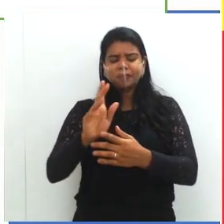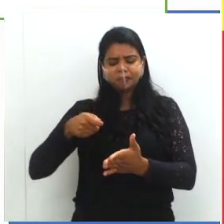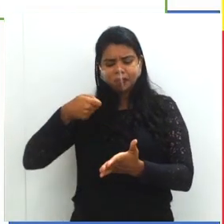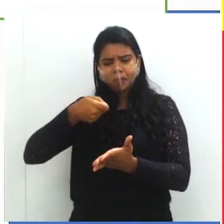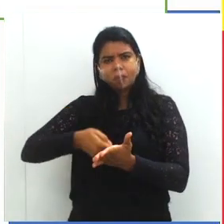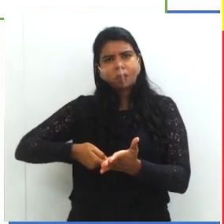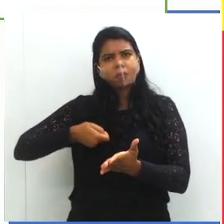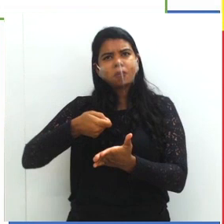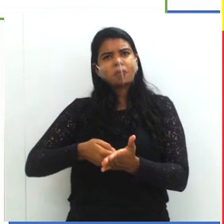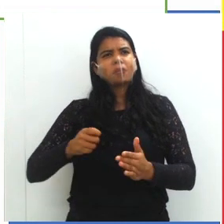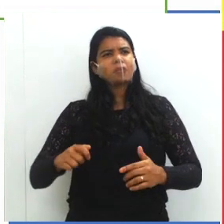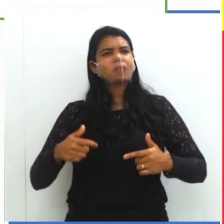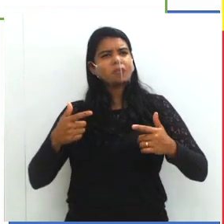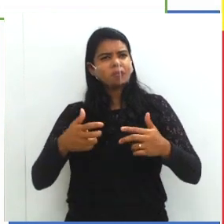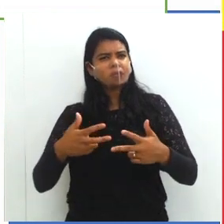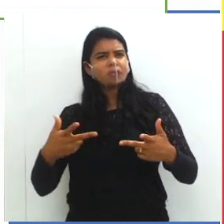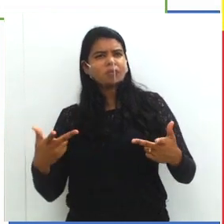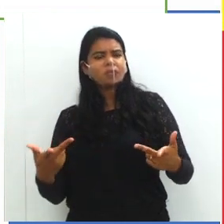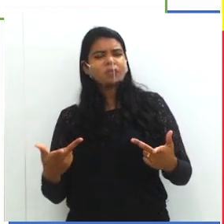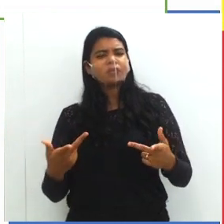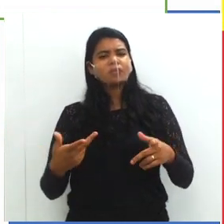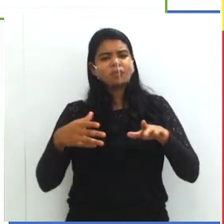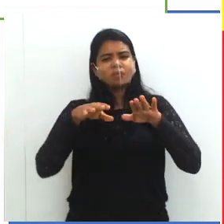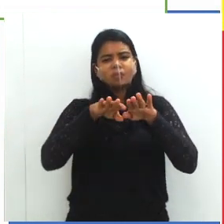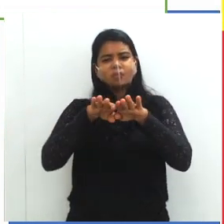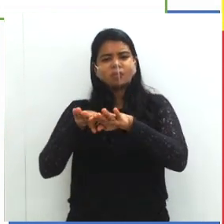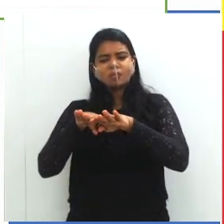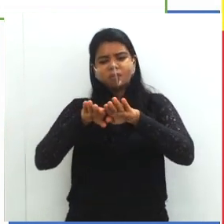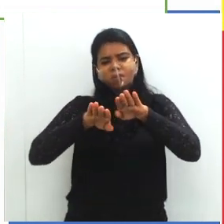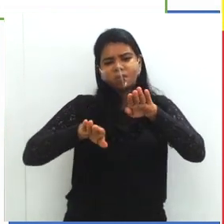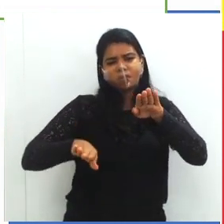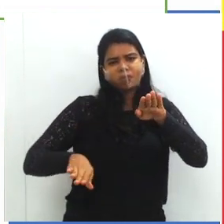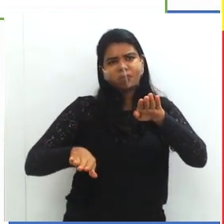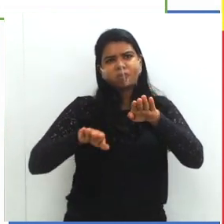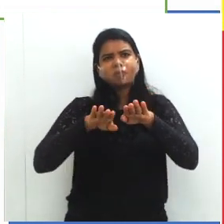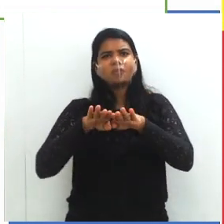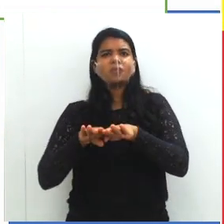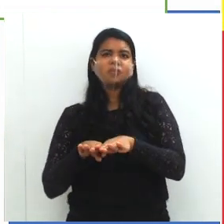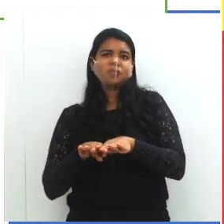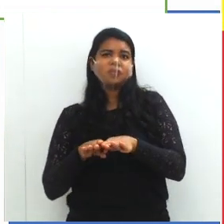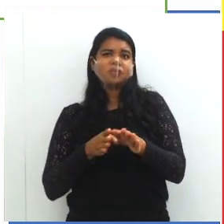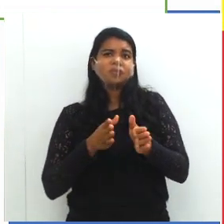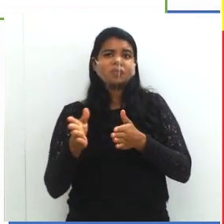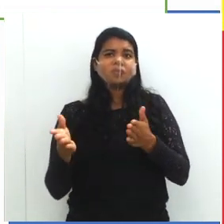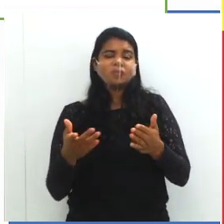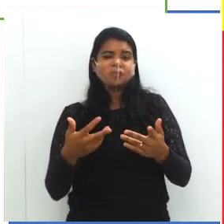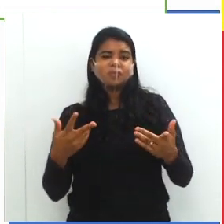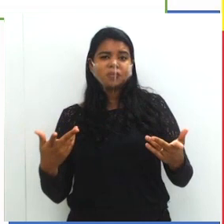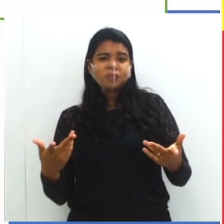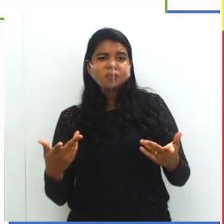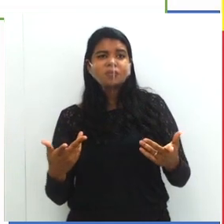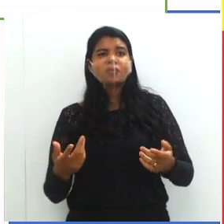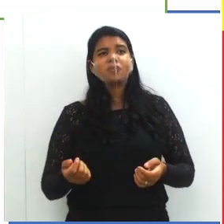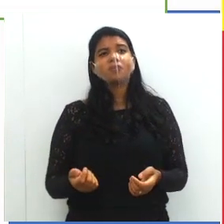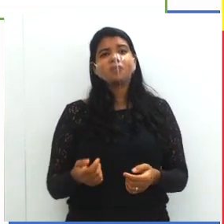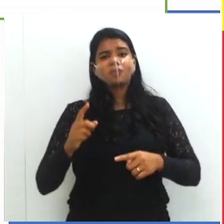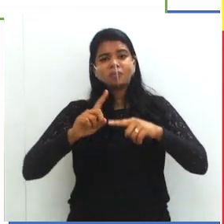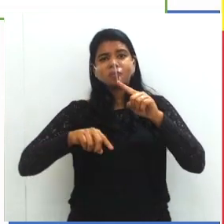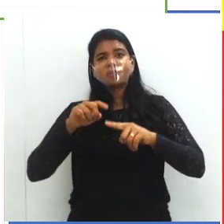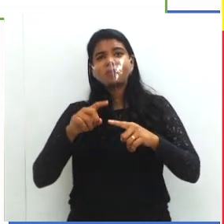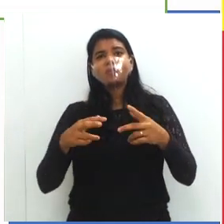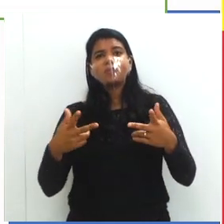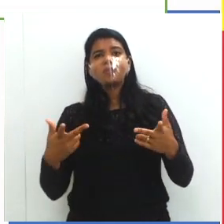de luta contra as situações de desigualdades de acesso aos bens materiais e